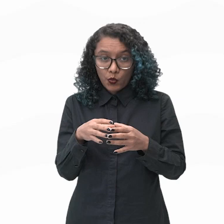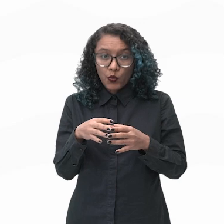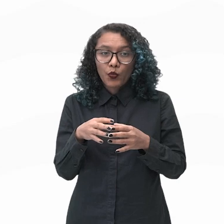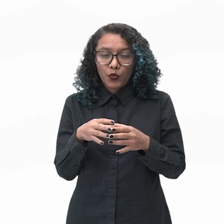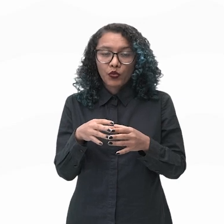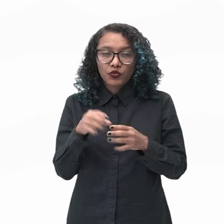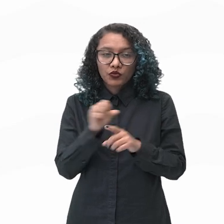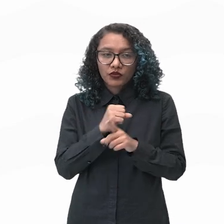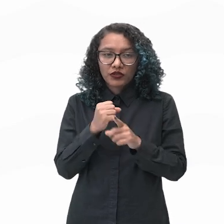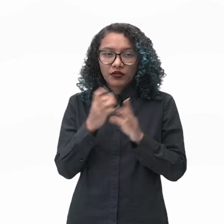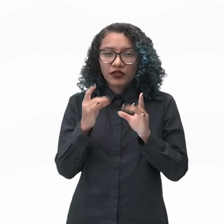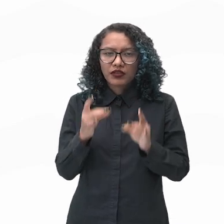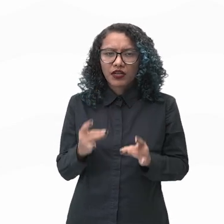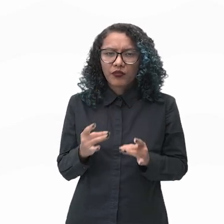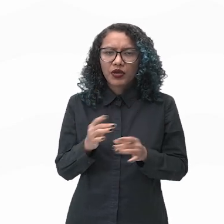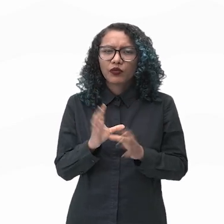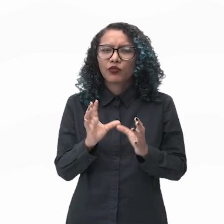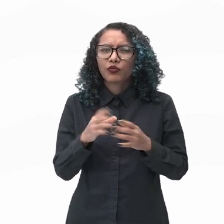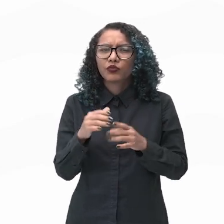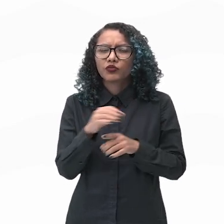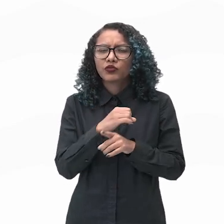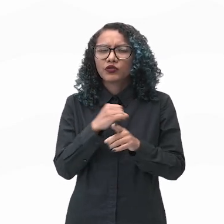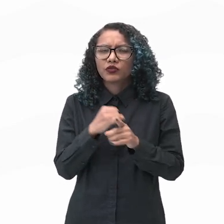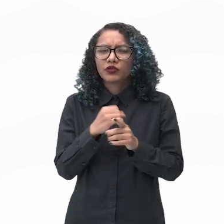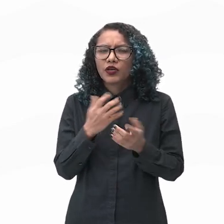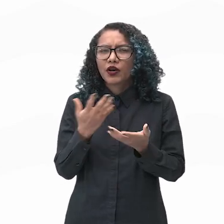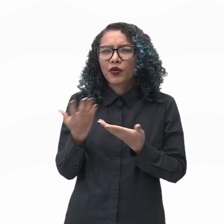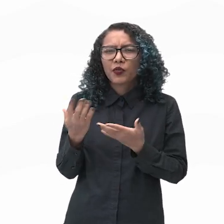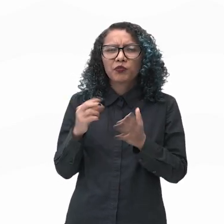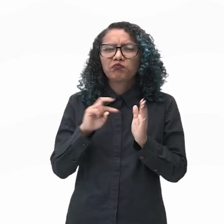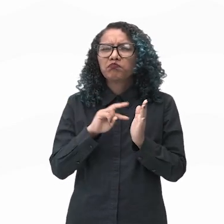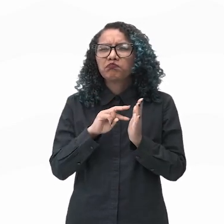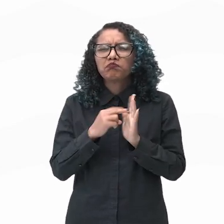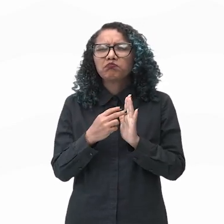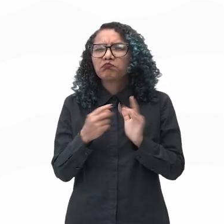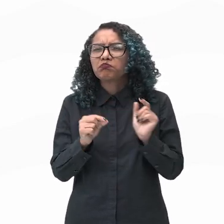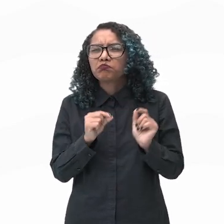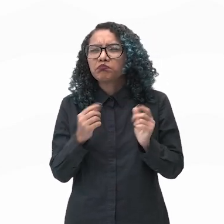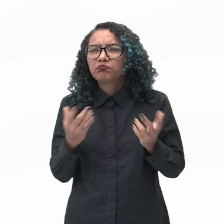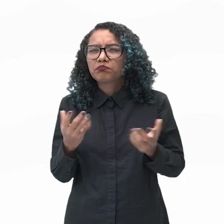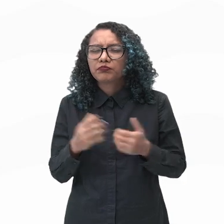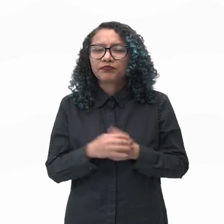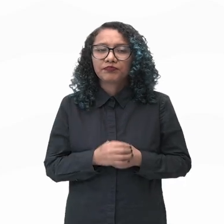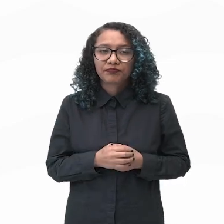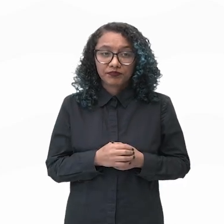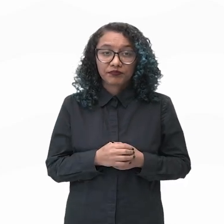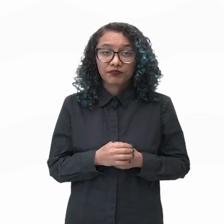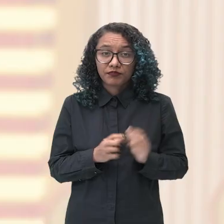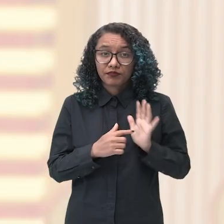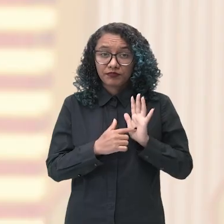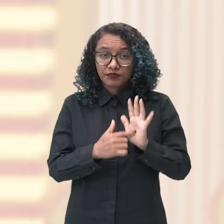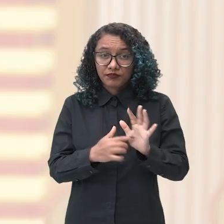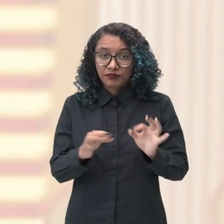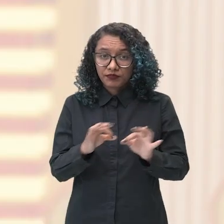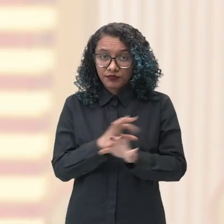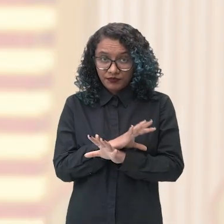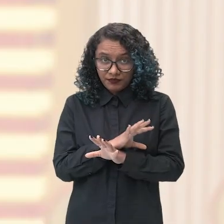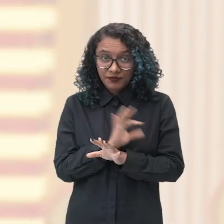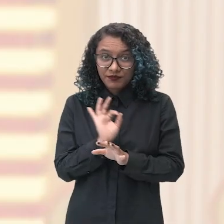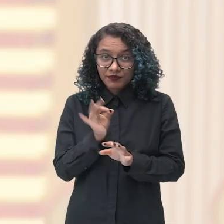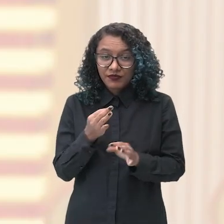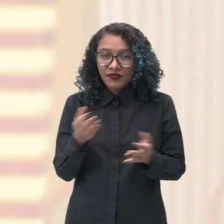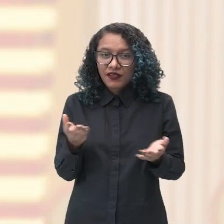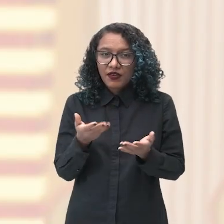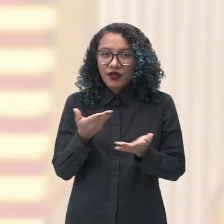sociais. Detalhamento desse objeto de conhecimento, o que são os movimentos sociais. Feita a apresentação do objeto